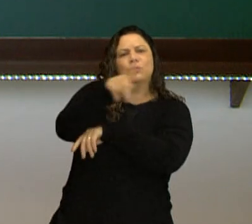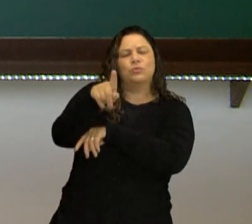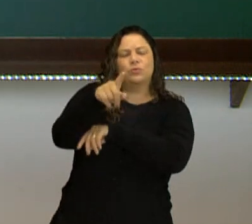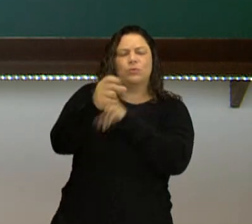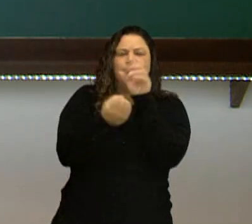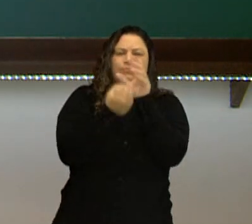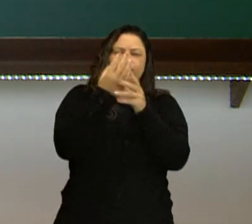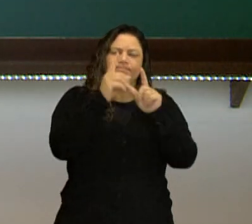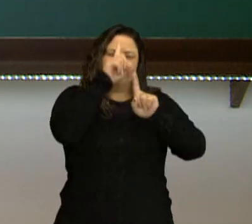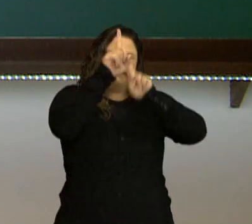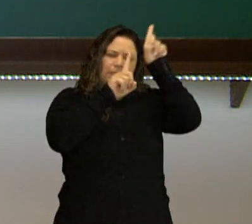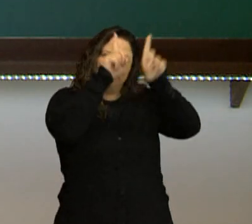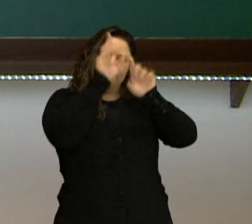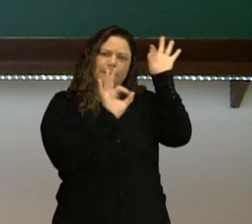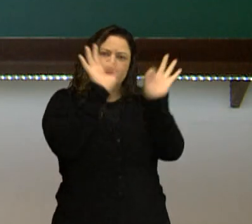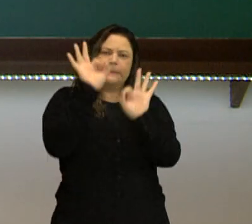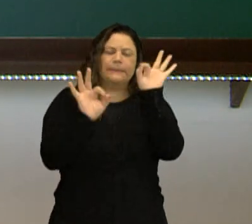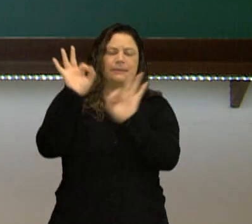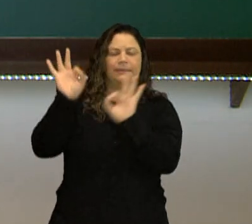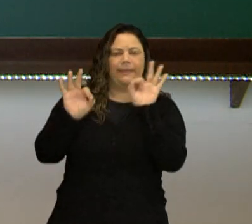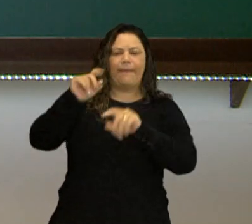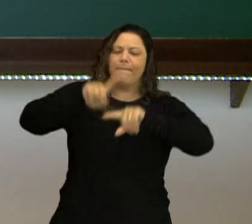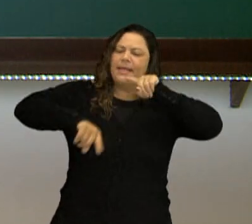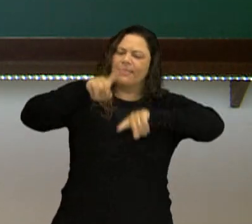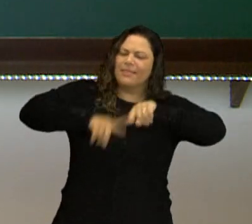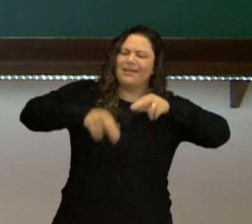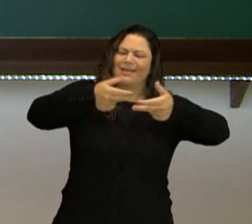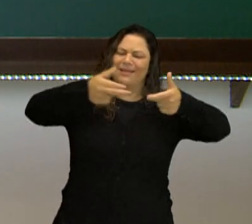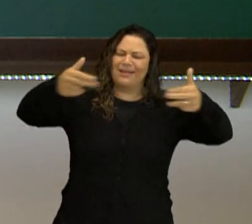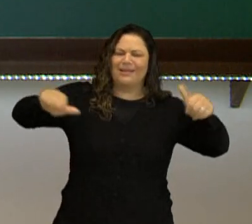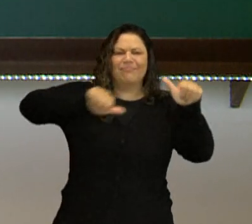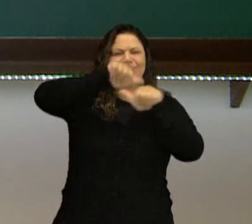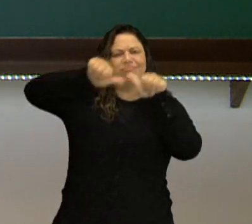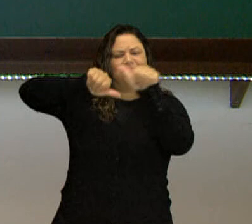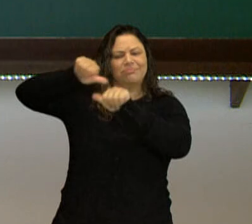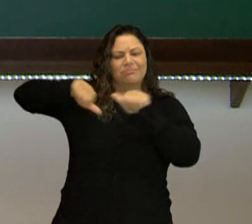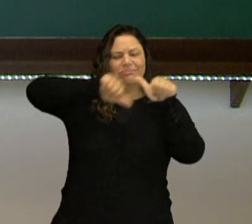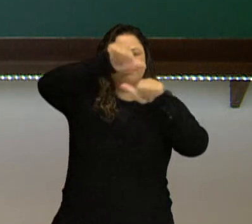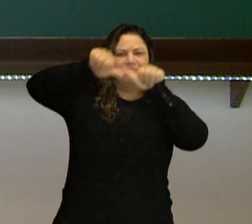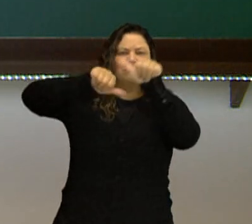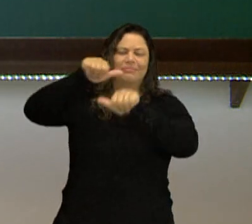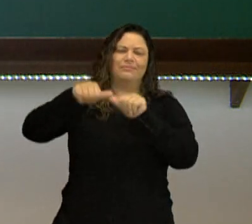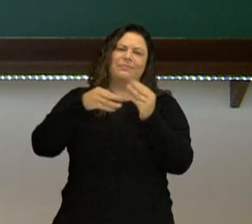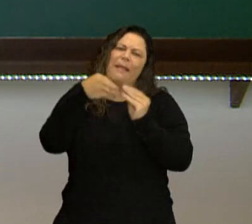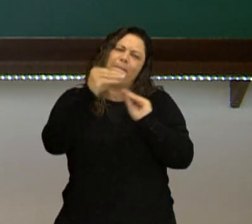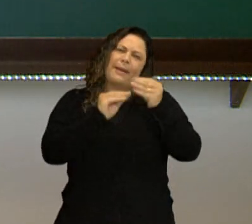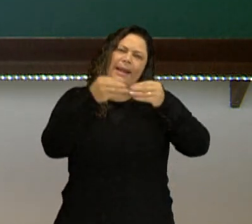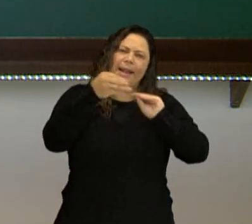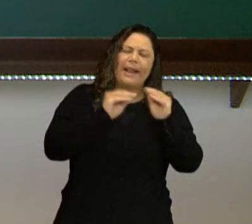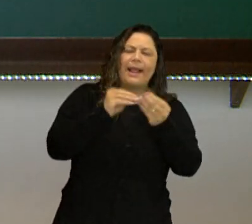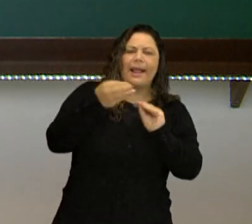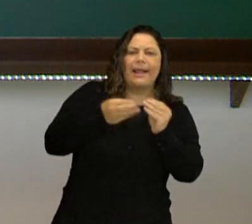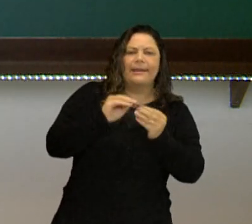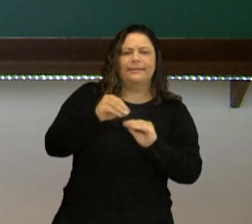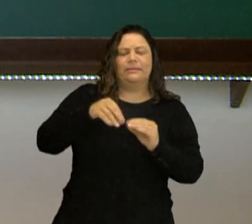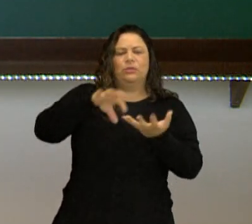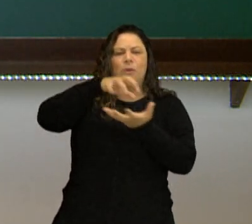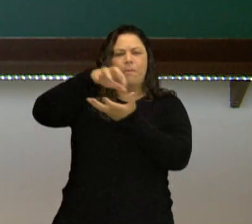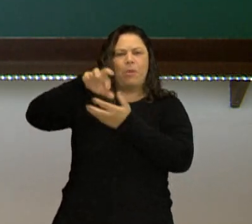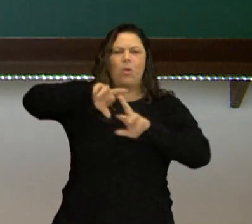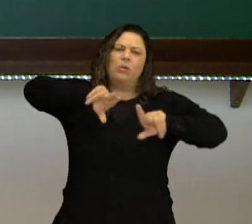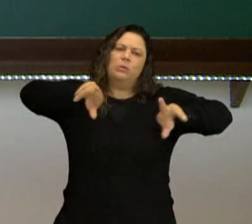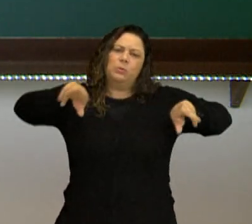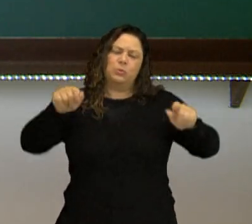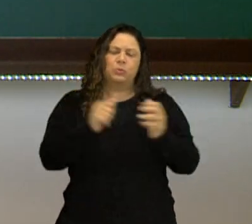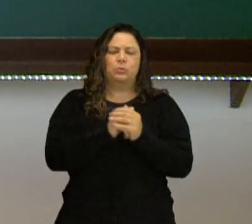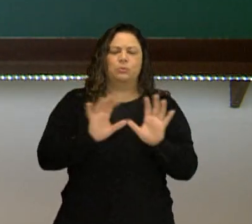preferencialmente com material reciclado, e a gente tem um monte de material reciclado, aquelas embalagens plásticas, né, aqueles potes.